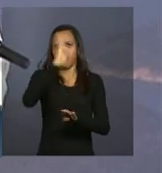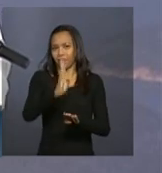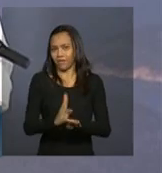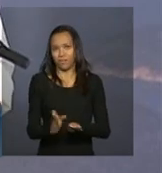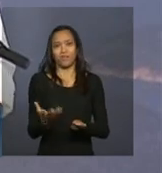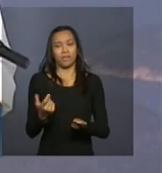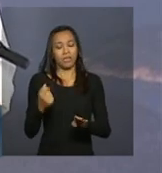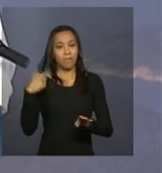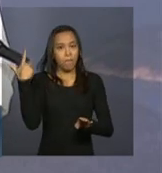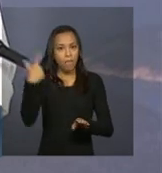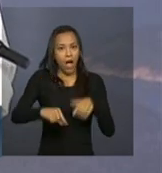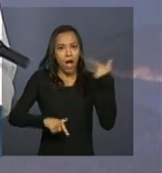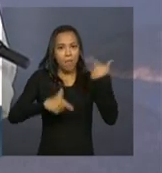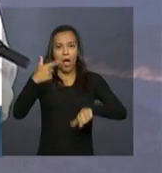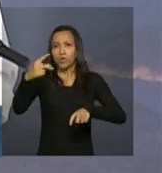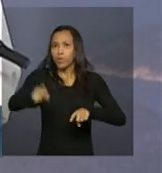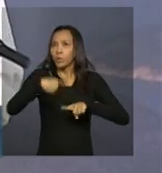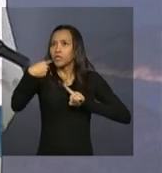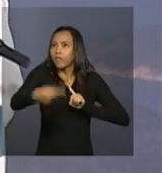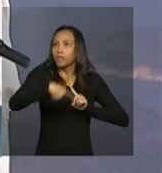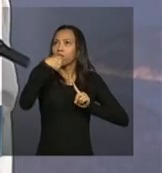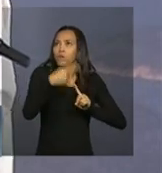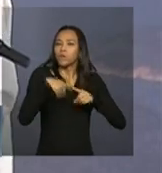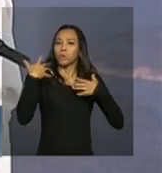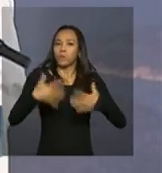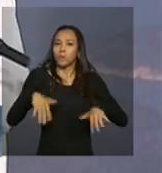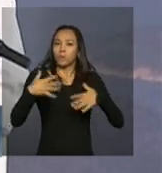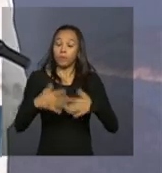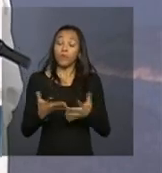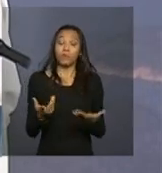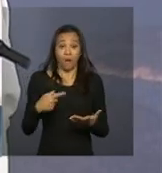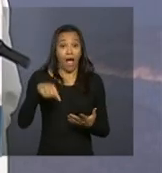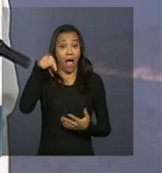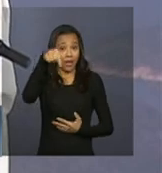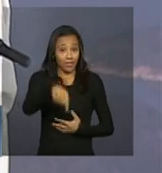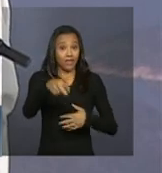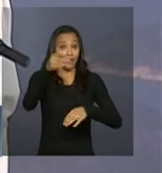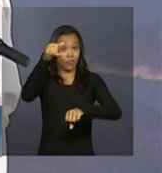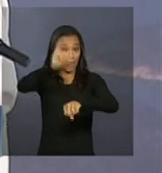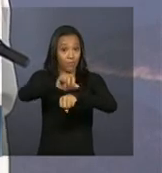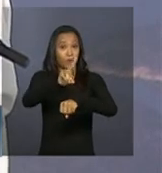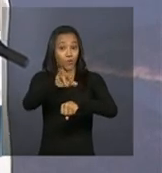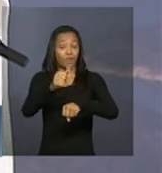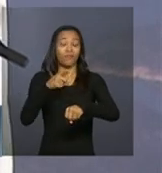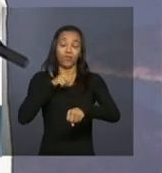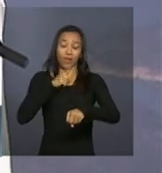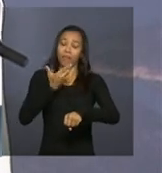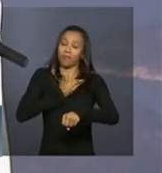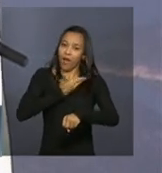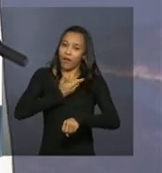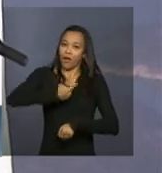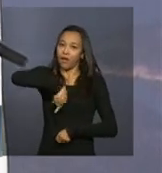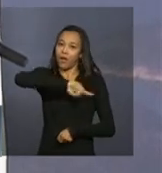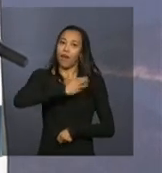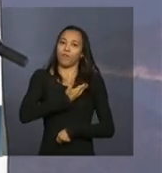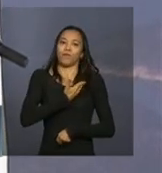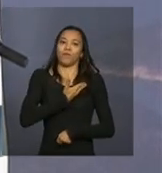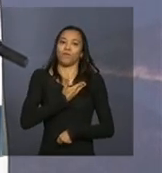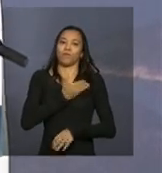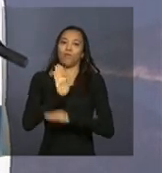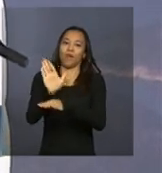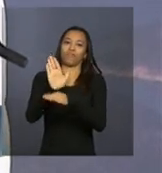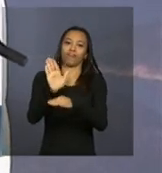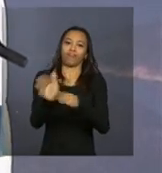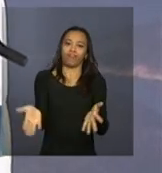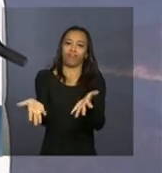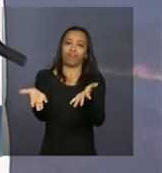desafios ainda. Mas eu quero que a senhora saiba que aqui no Rio de Janeiro a senhora tem parceiros, companheiros, amigos. Mas acho que o amigo nessa hora